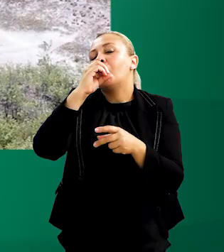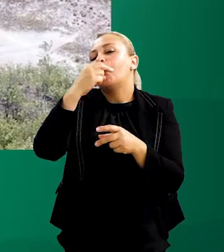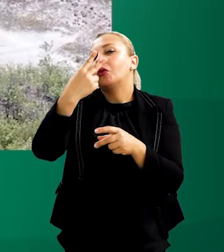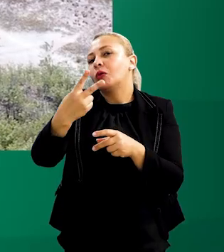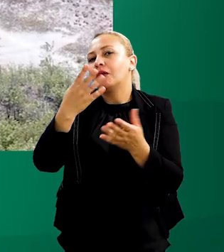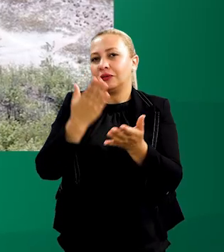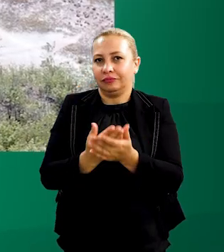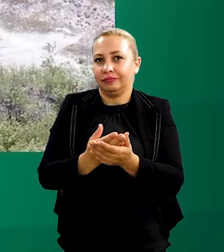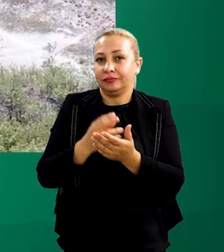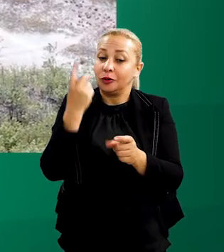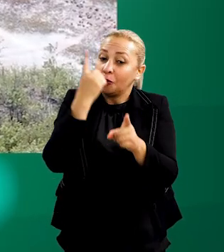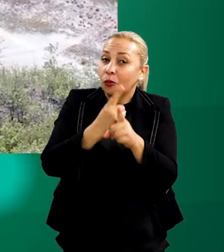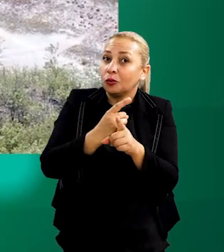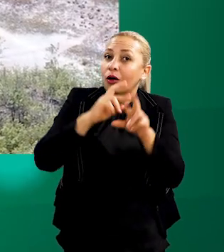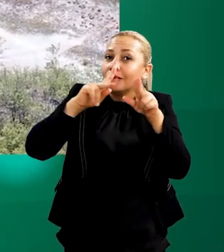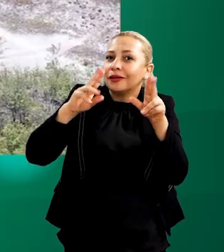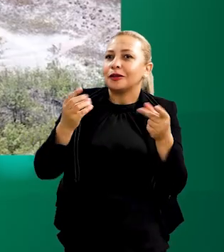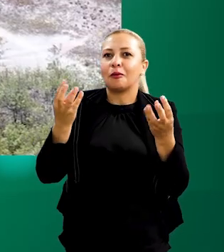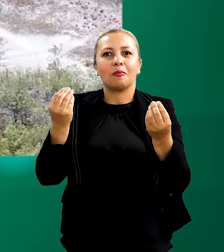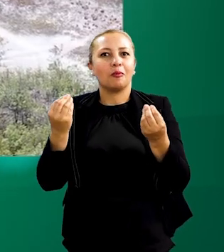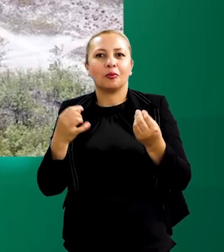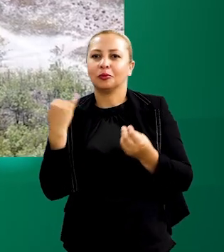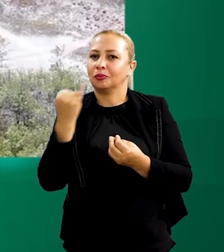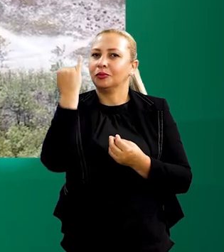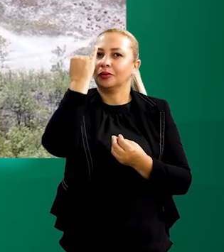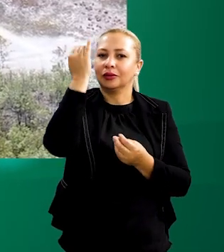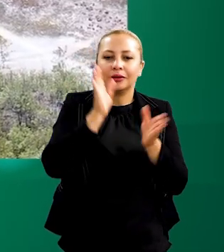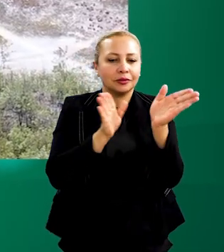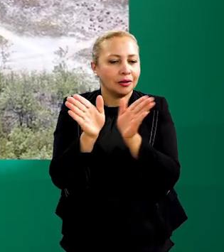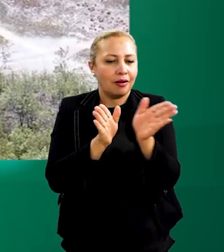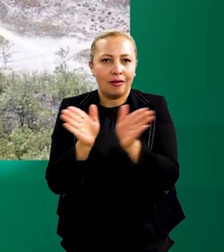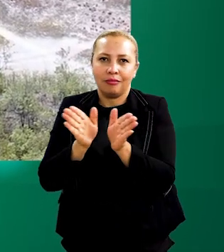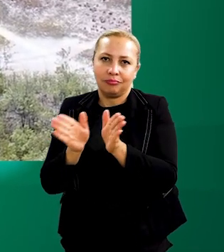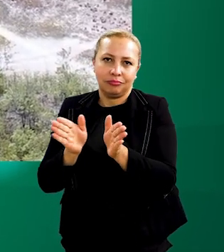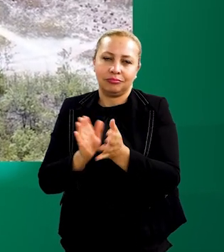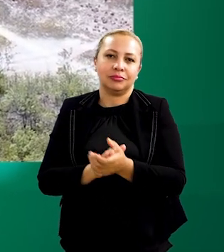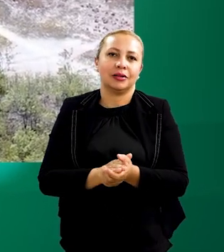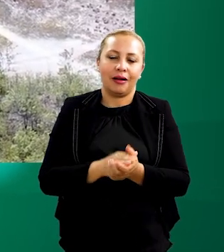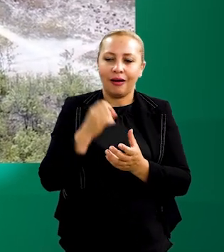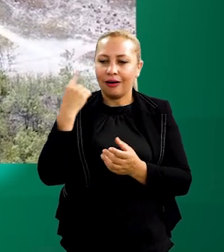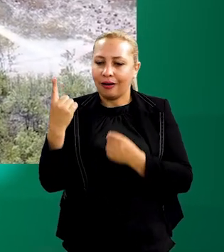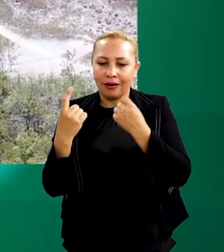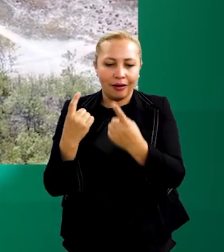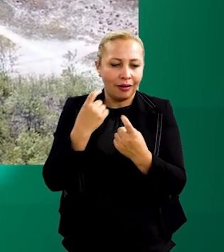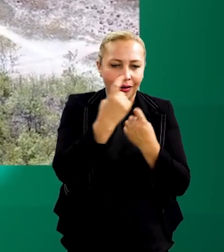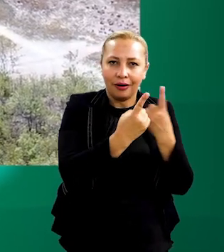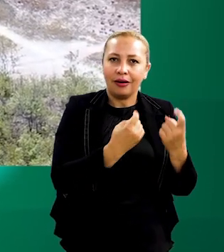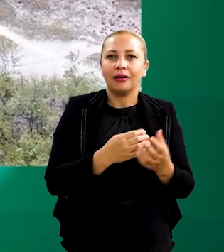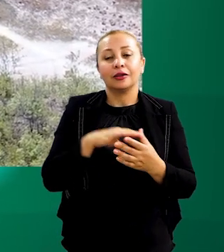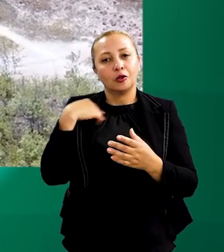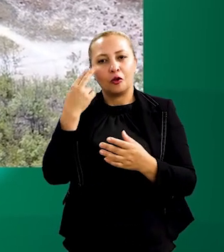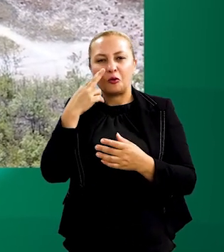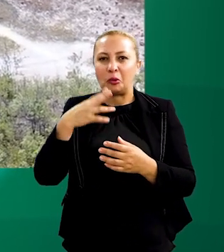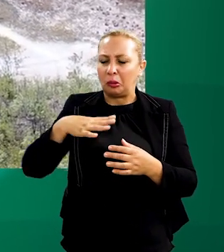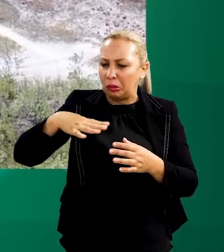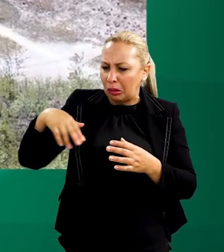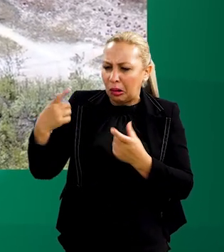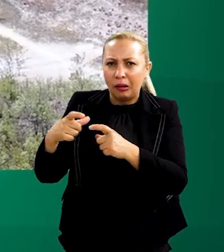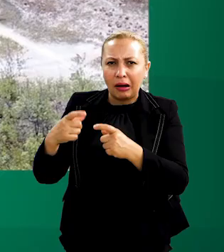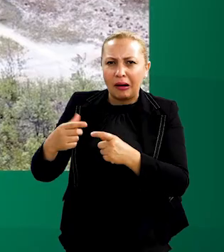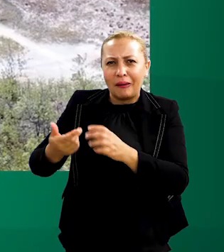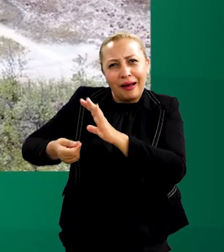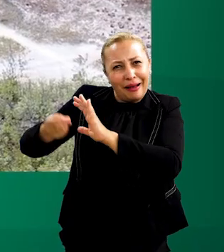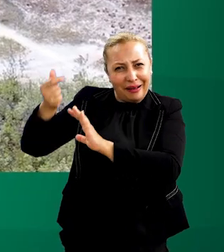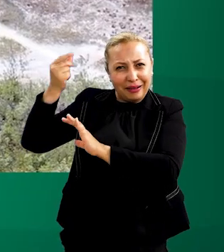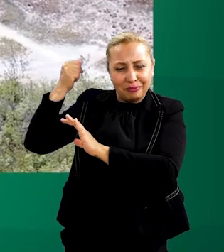solo. A gente achou diferenças muito significativas entre as áreas. A gente viu que a área que foi degradada, a área que